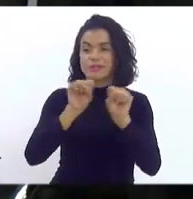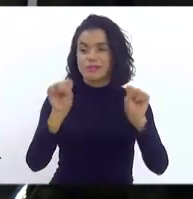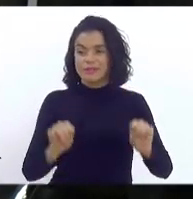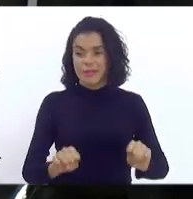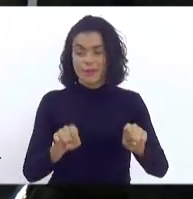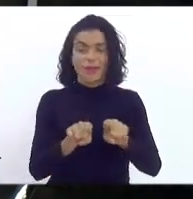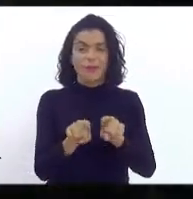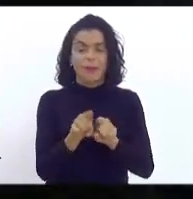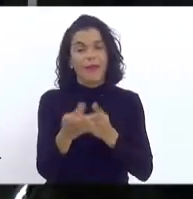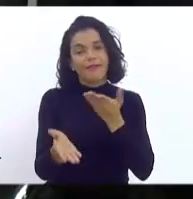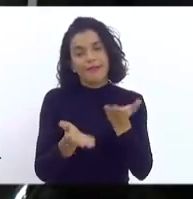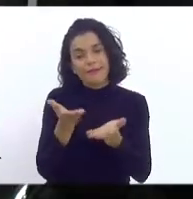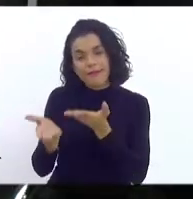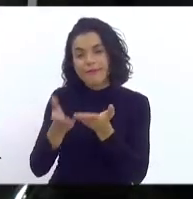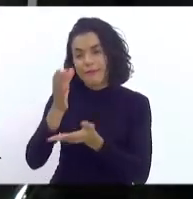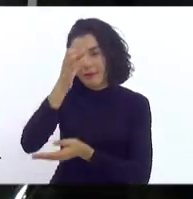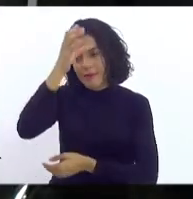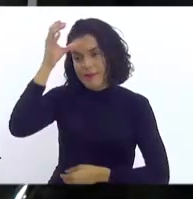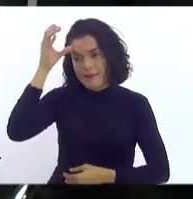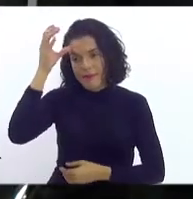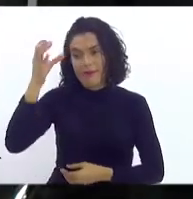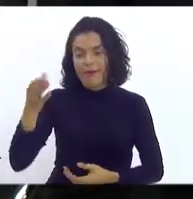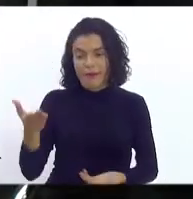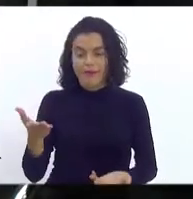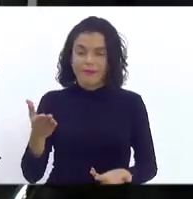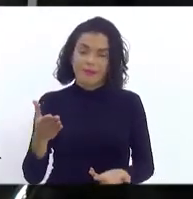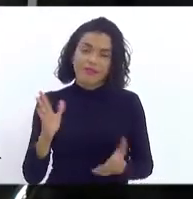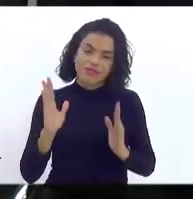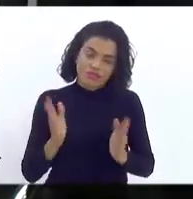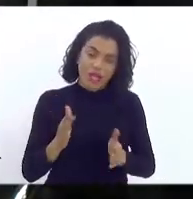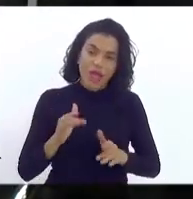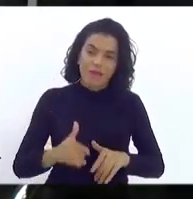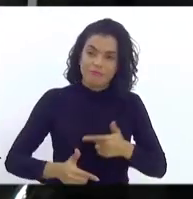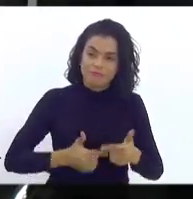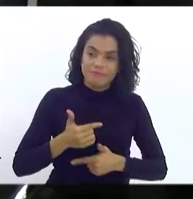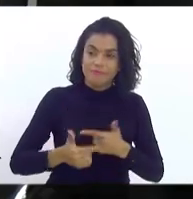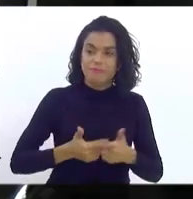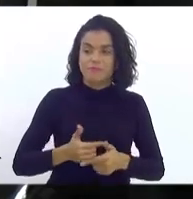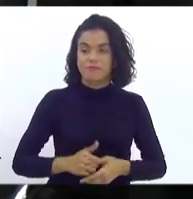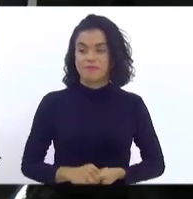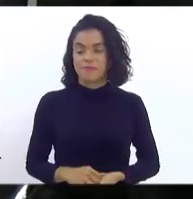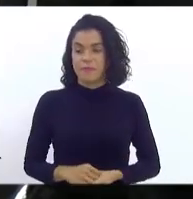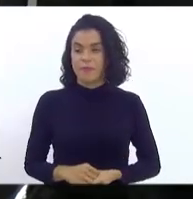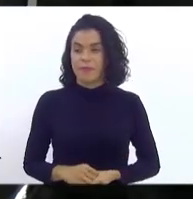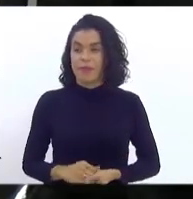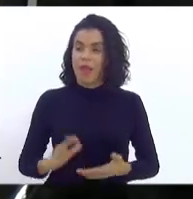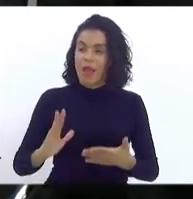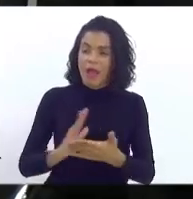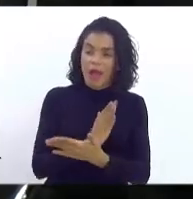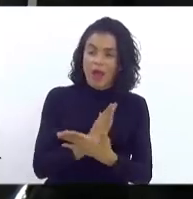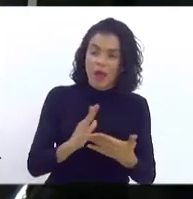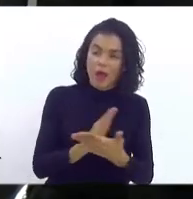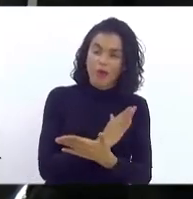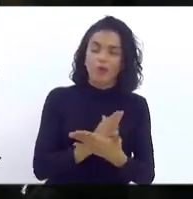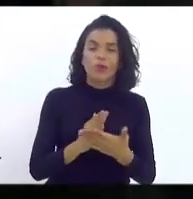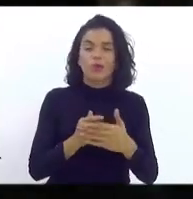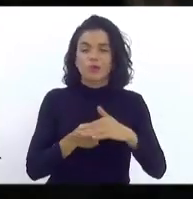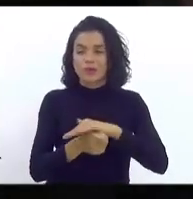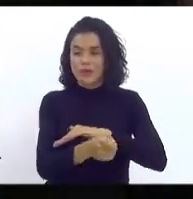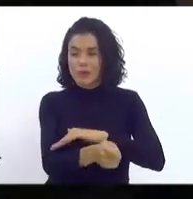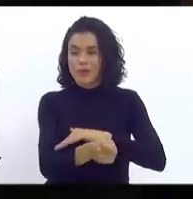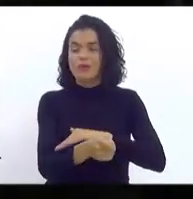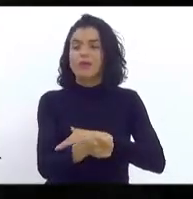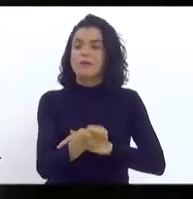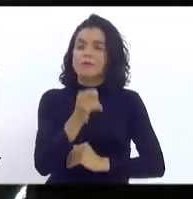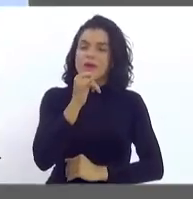até de atendimento ao cliente que a gente tem feito. Bom, alguns aí dos nossos investimentos que eu trouxe